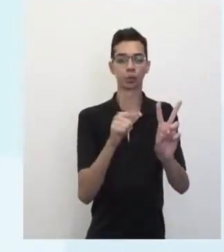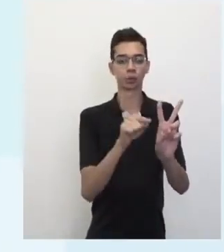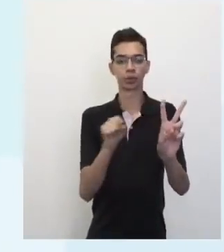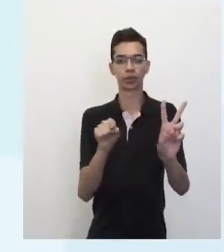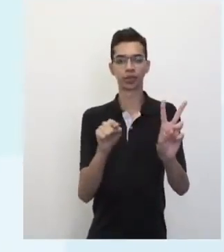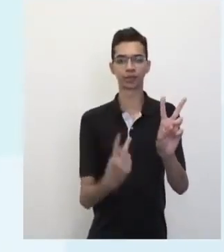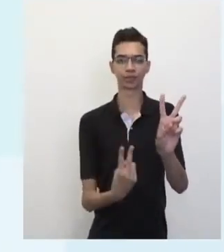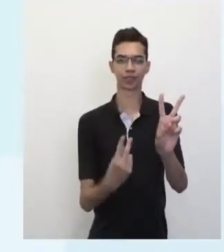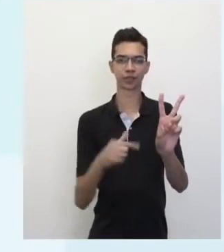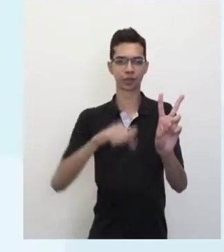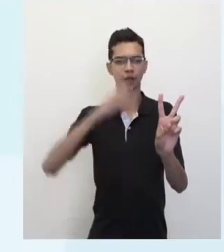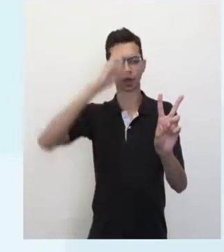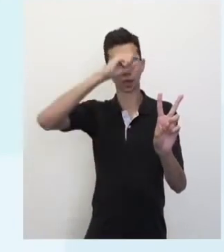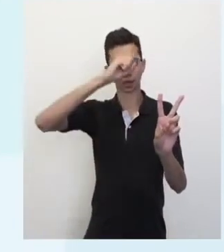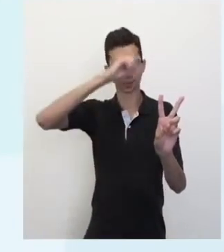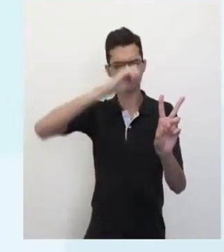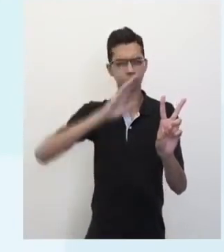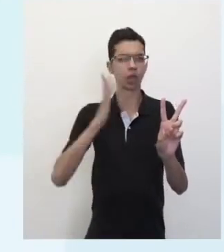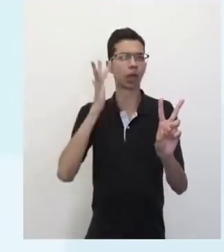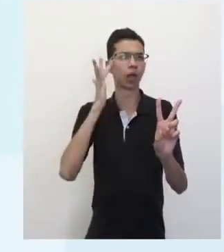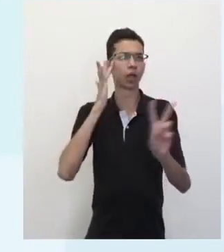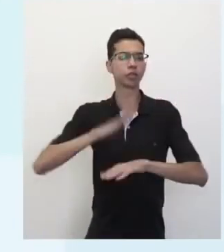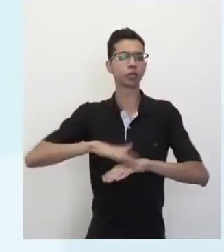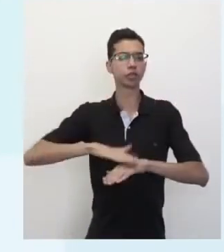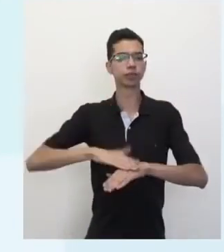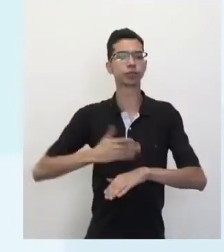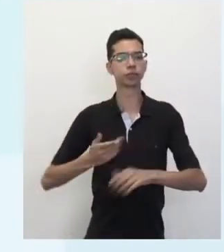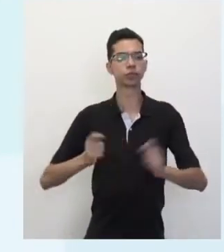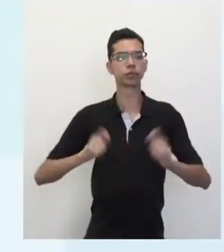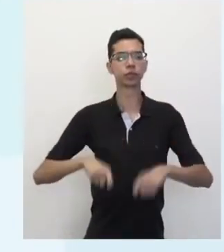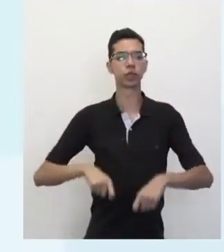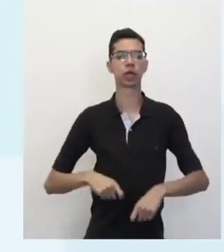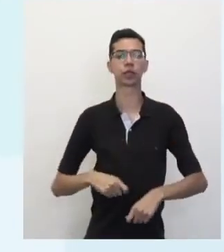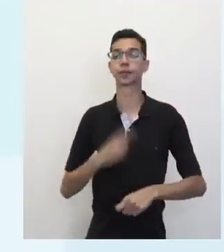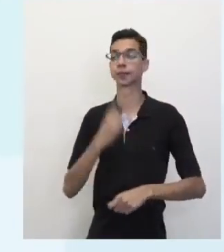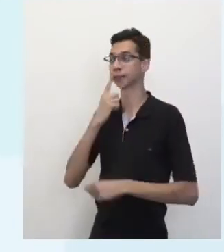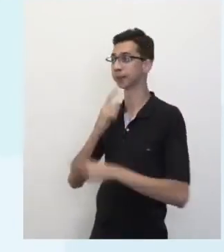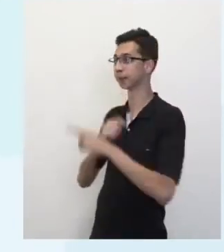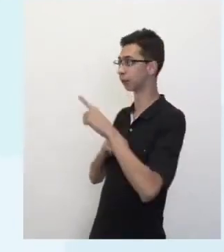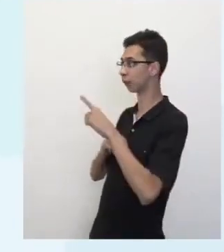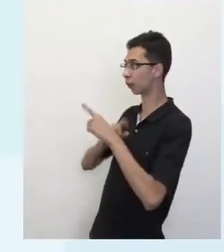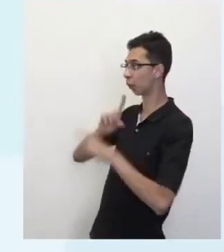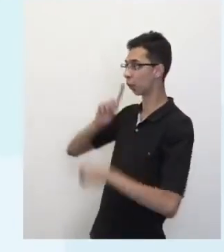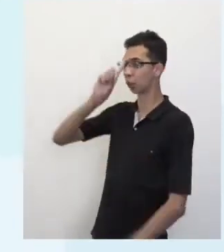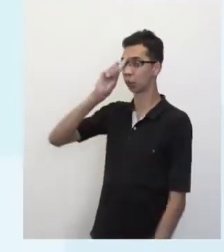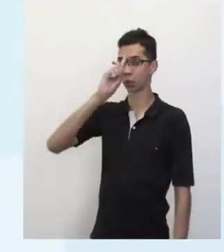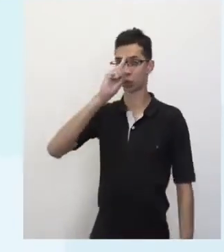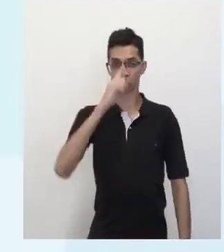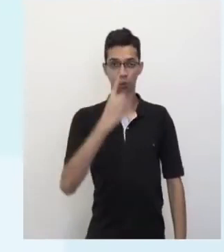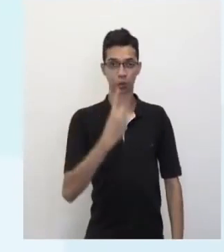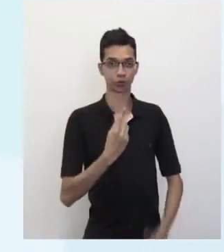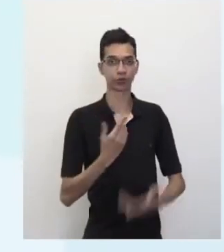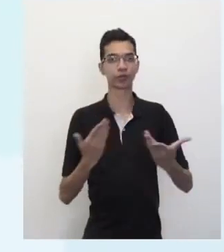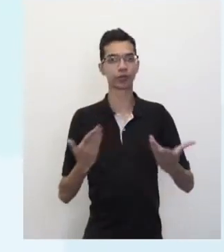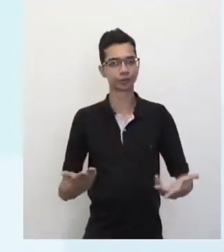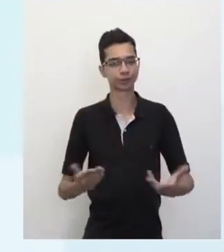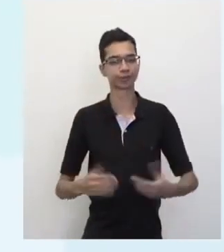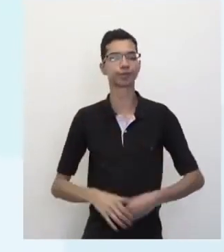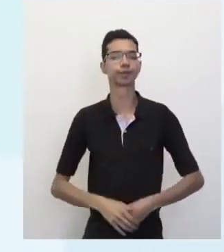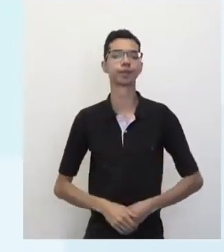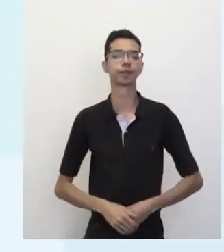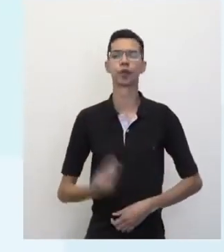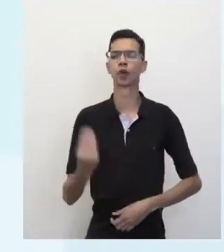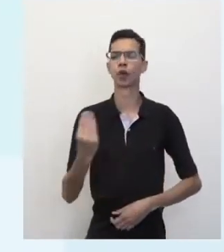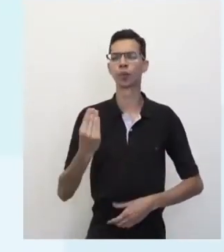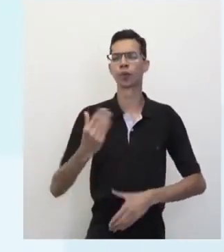E eu acho que eu sei fazer essa daqui. Se eu tiver dúvida, ó, eu vou lá, né, do meu ladinho e vou